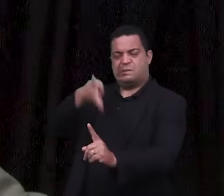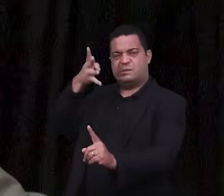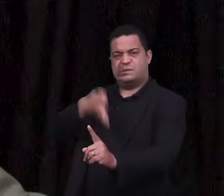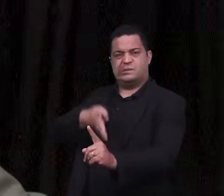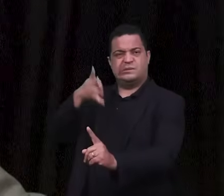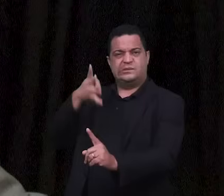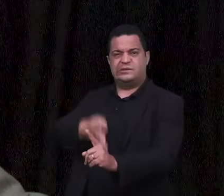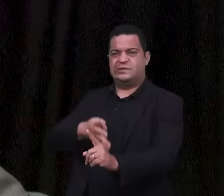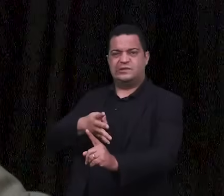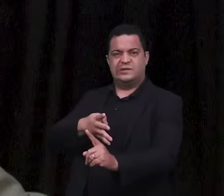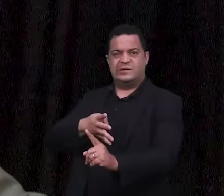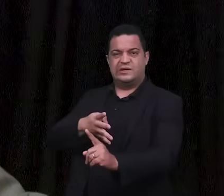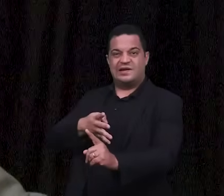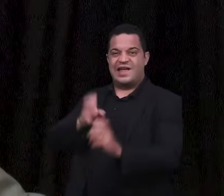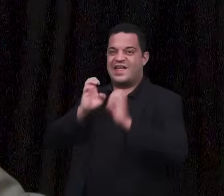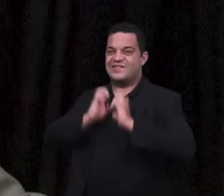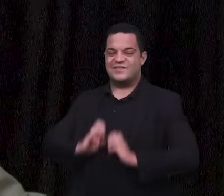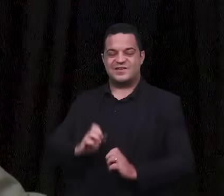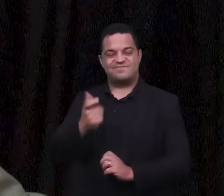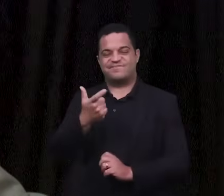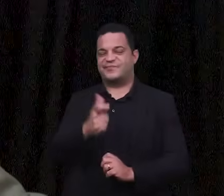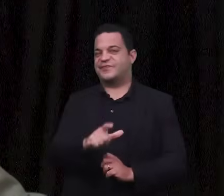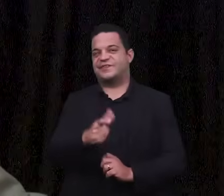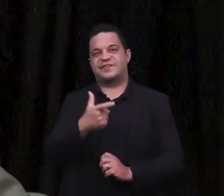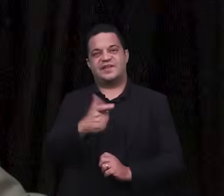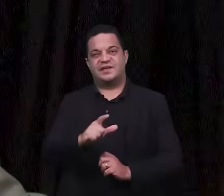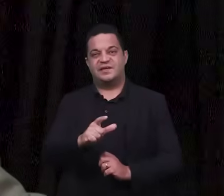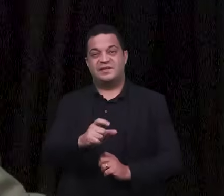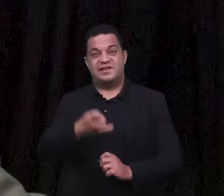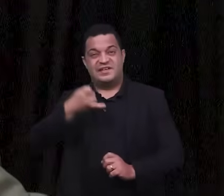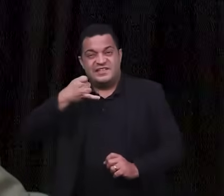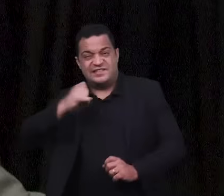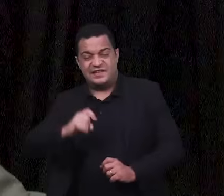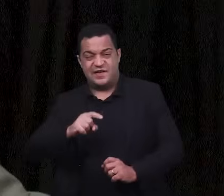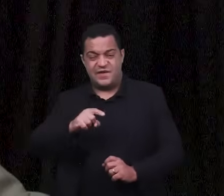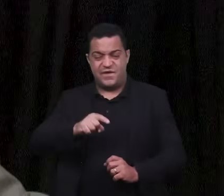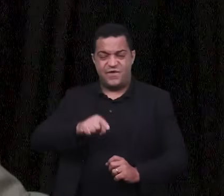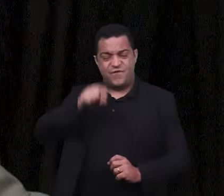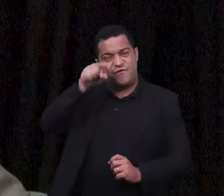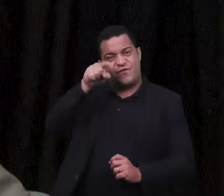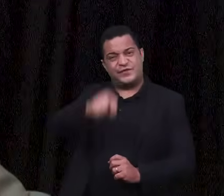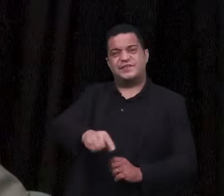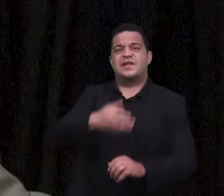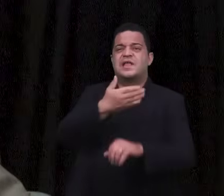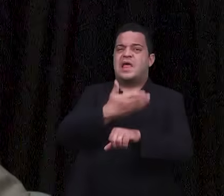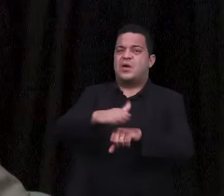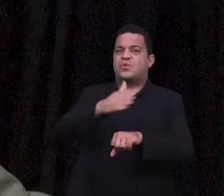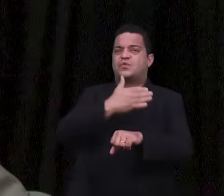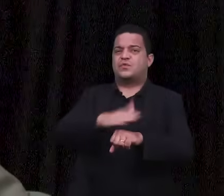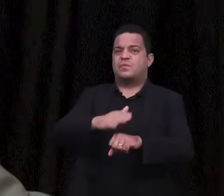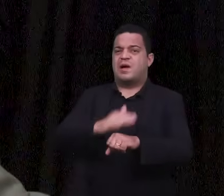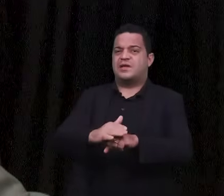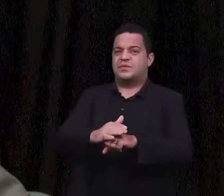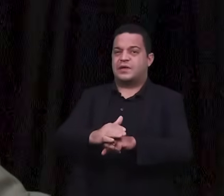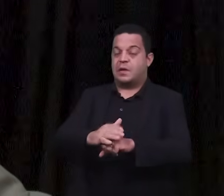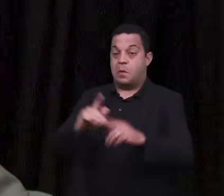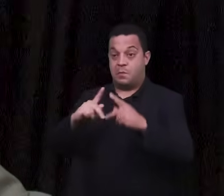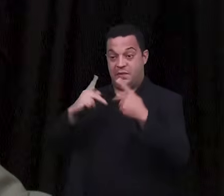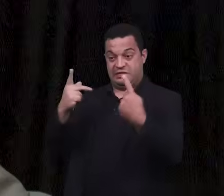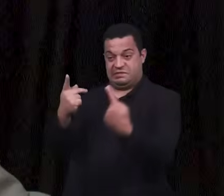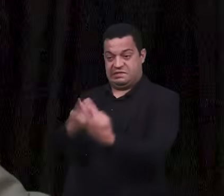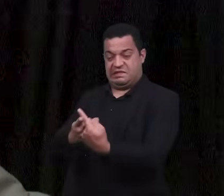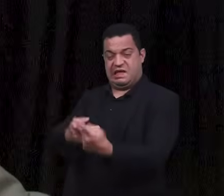forma. Eu não sou ético quando eu estou criticando uma ordenação que está acima de mim.